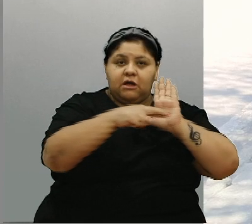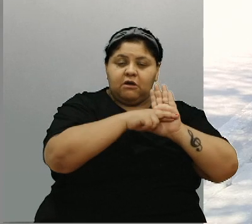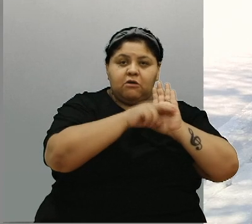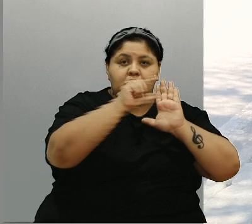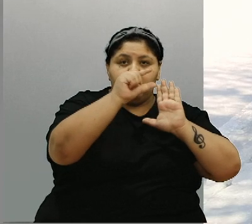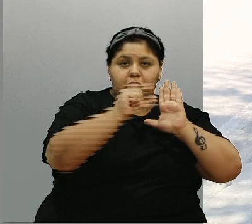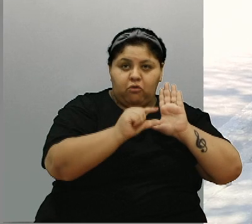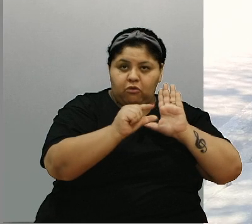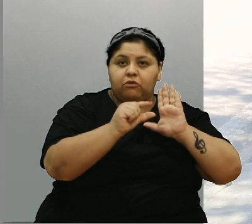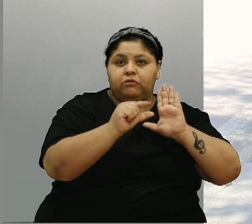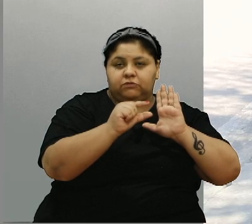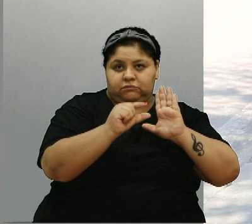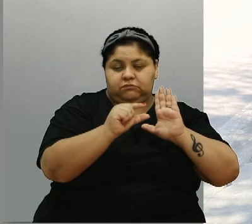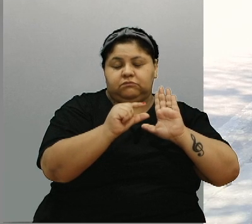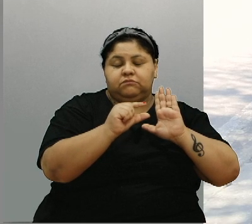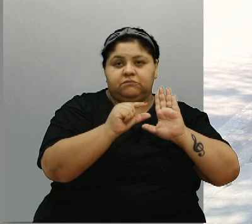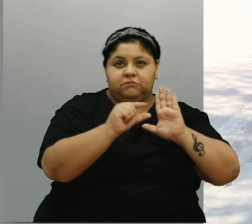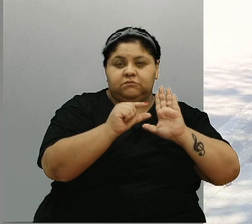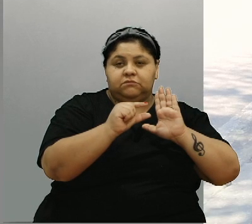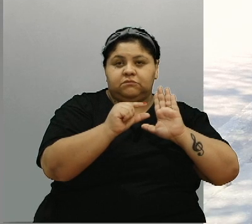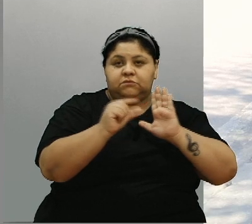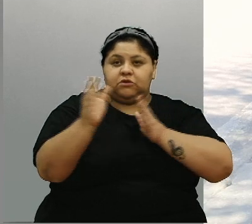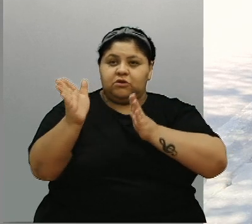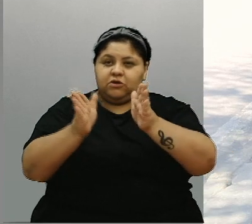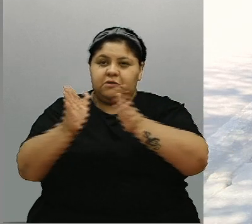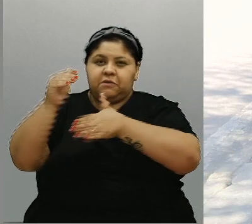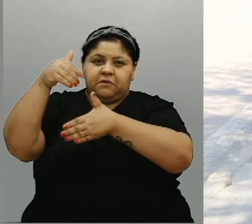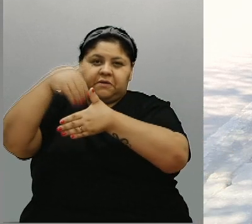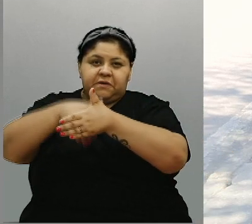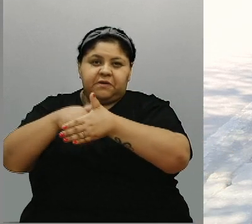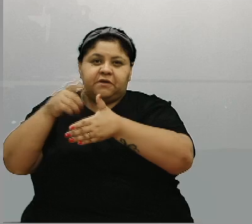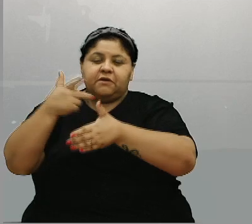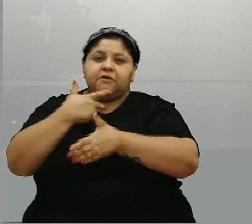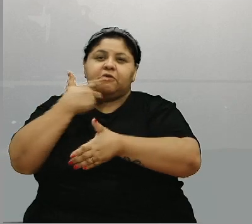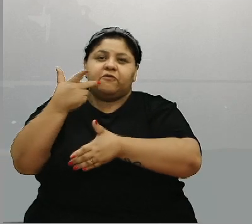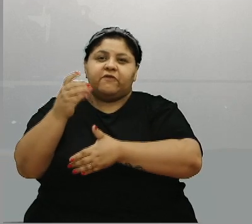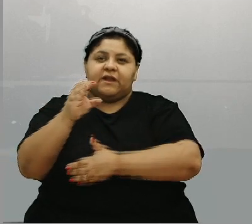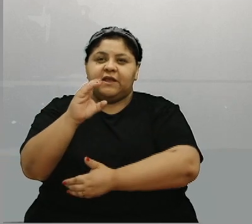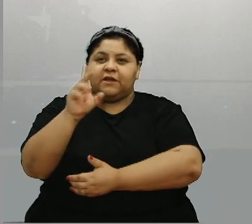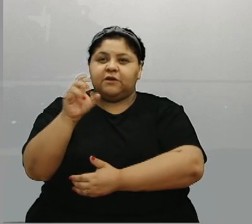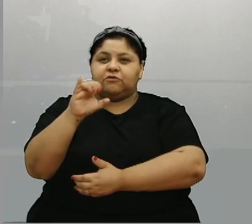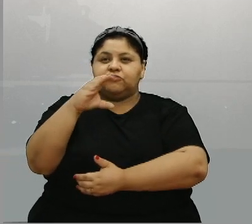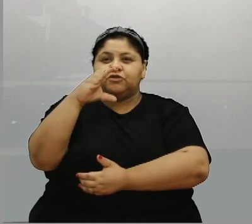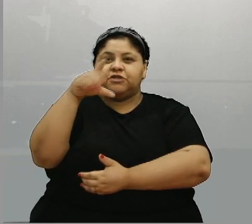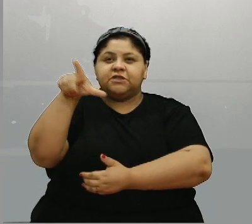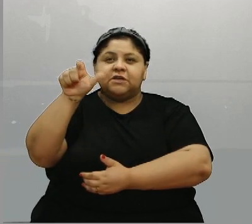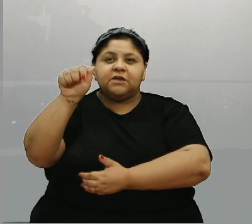parte, né? E na época das eleições, então, eu falei com o Chicão, que é o